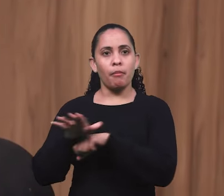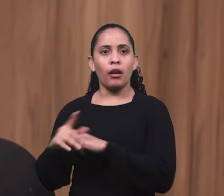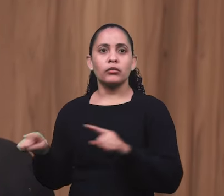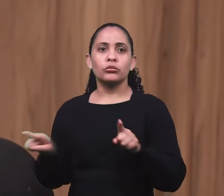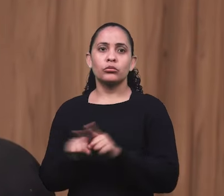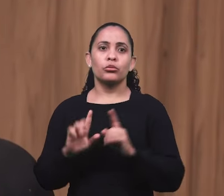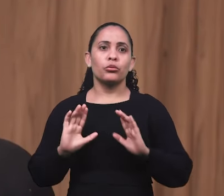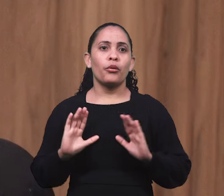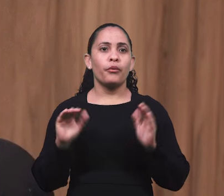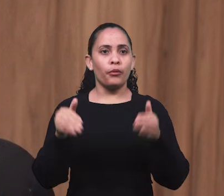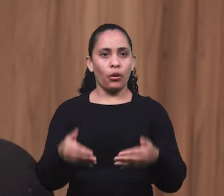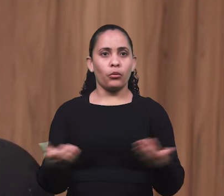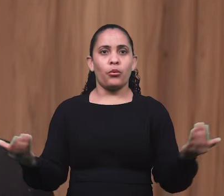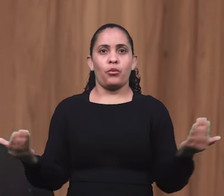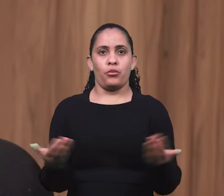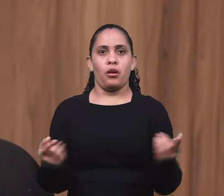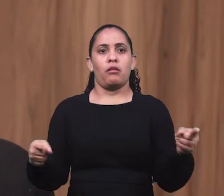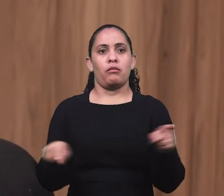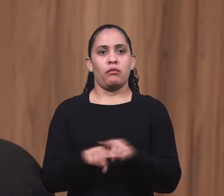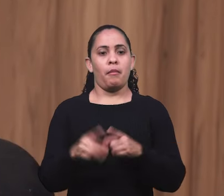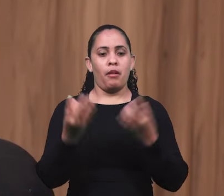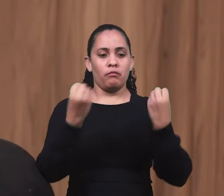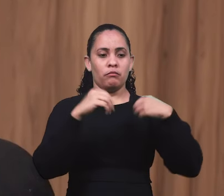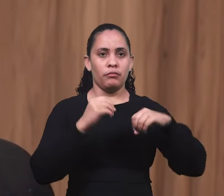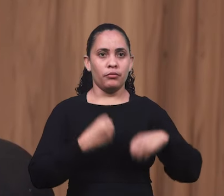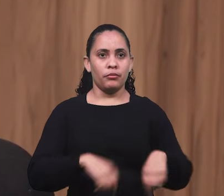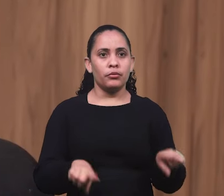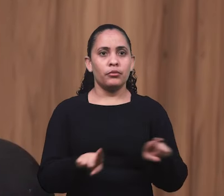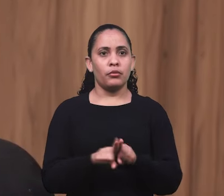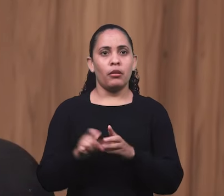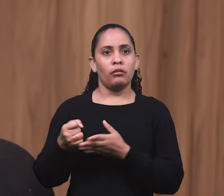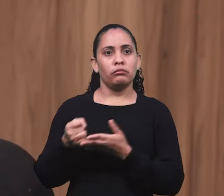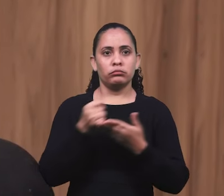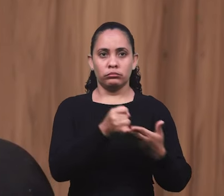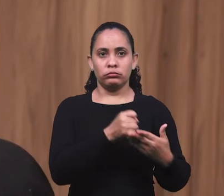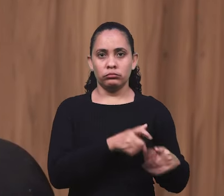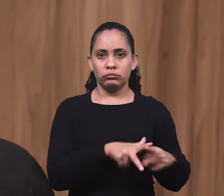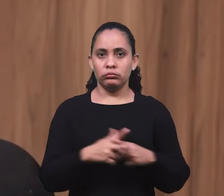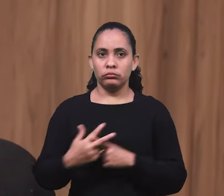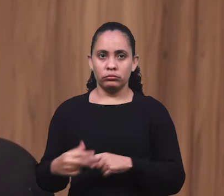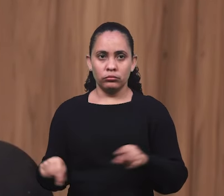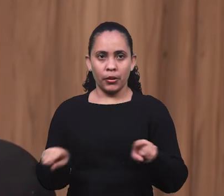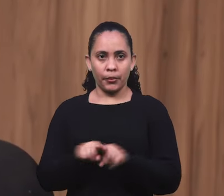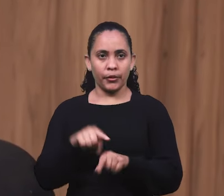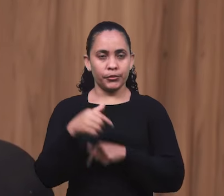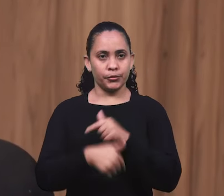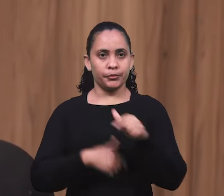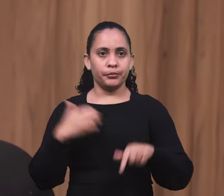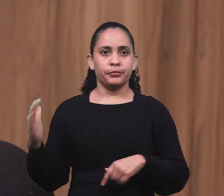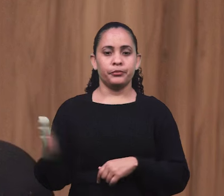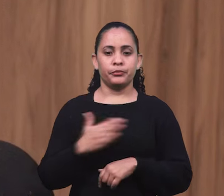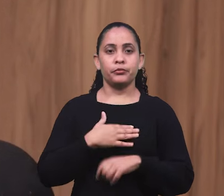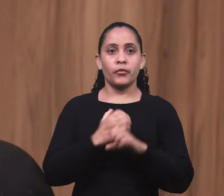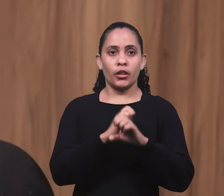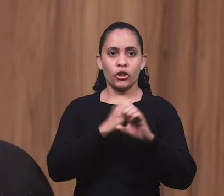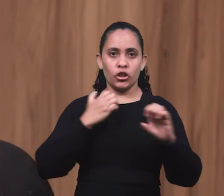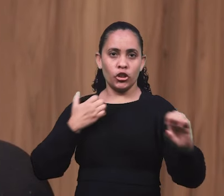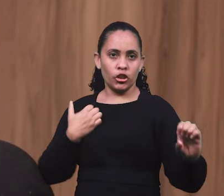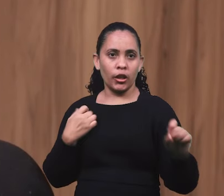nosso é exatamente na área de reposição e prestação de serviços, né? Eu sou engenheiro, eu formei em